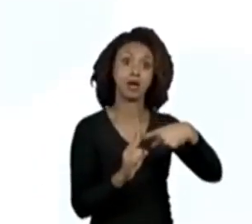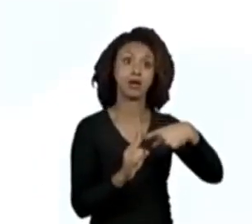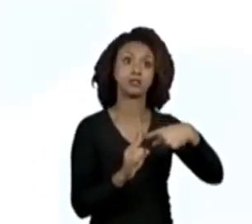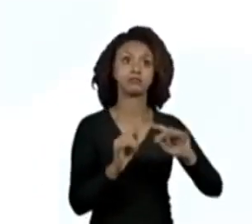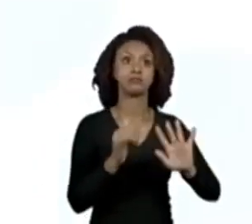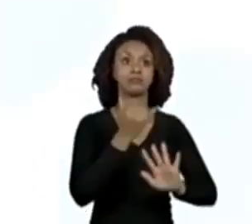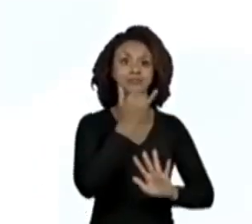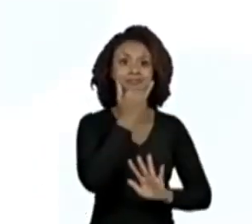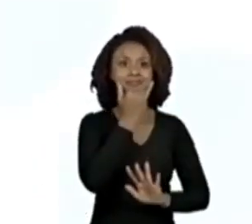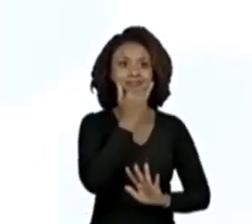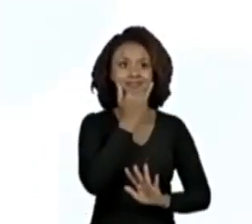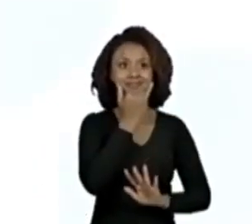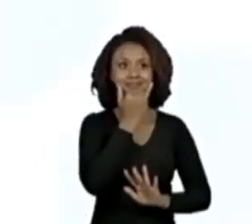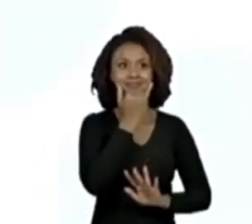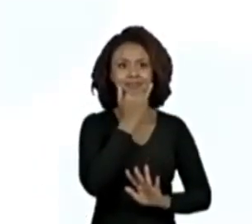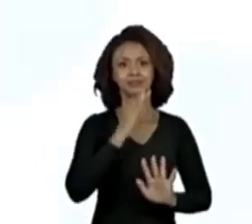Opa!